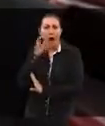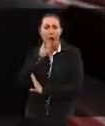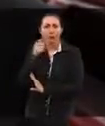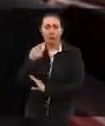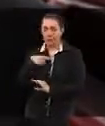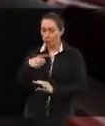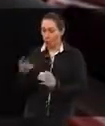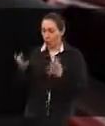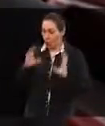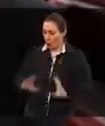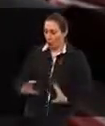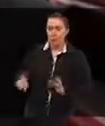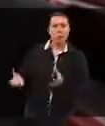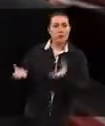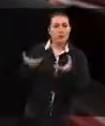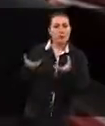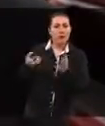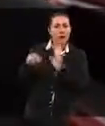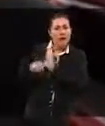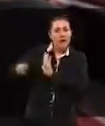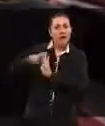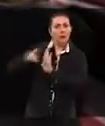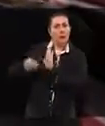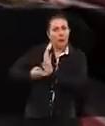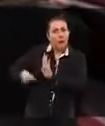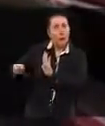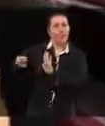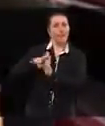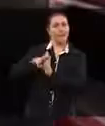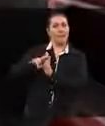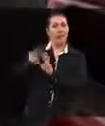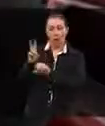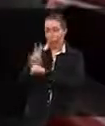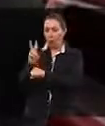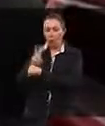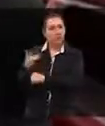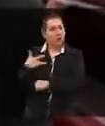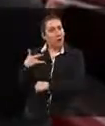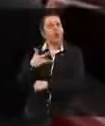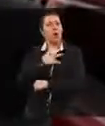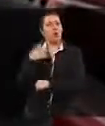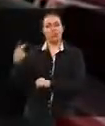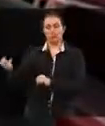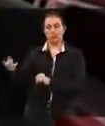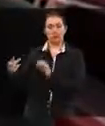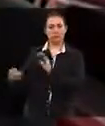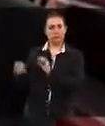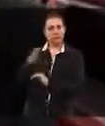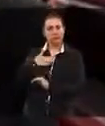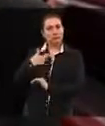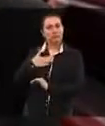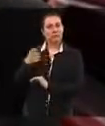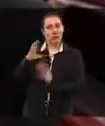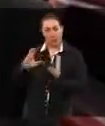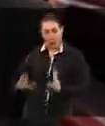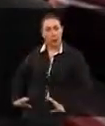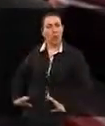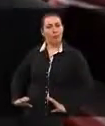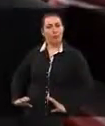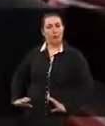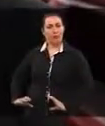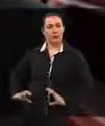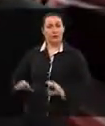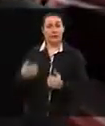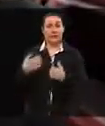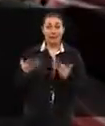e imediatamente ele vai estar tentando recuperar essa perda para preservação da própria espécie, né? Então, a gente tende